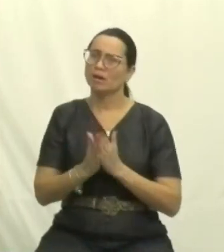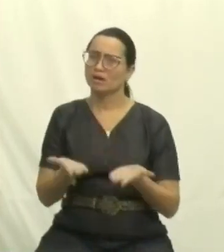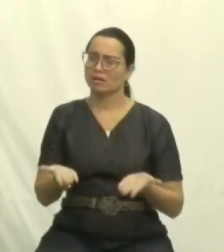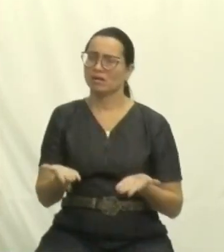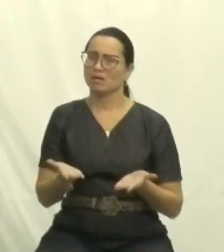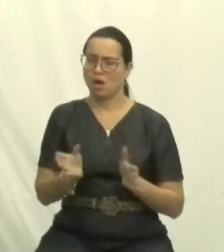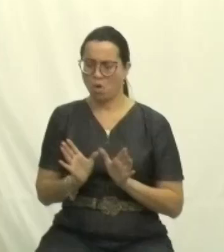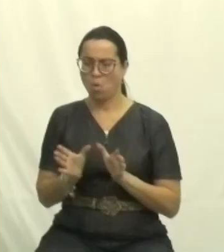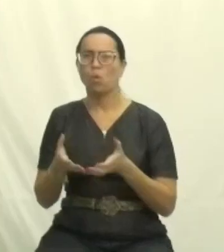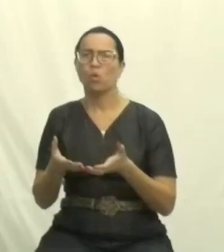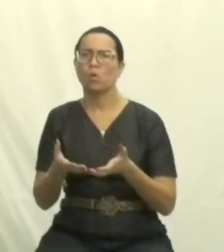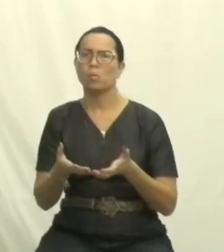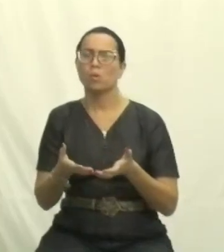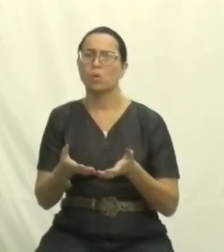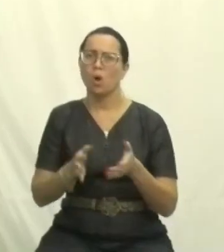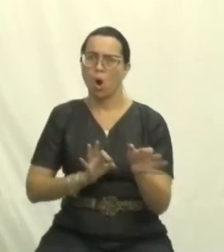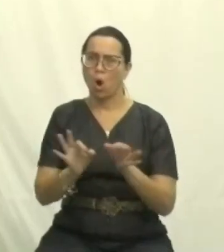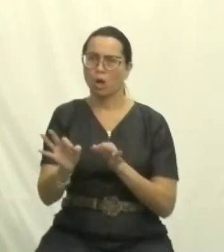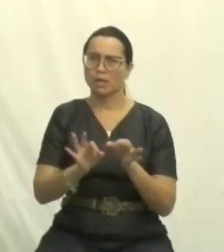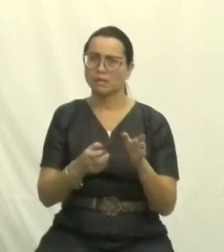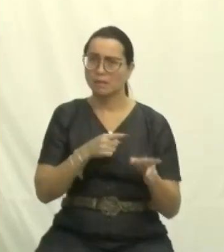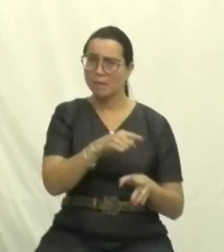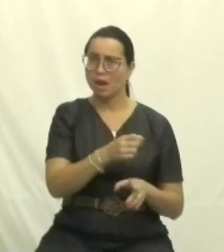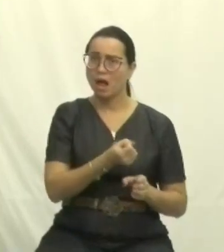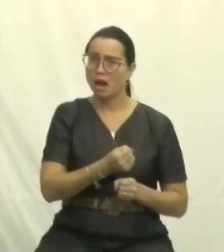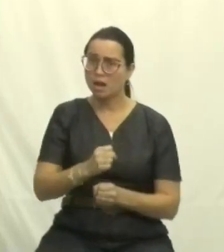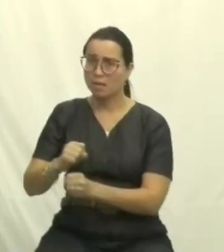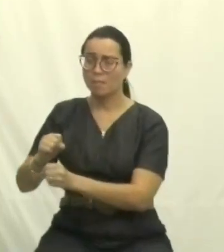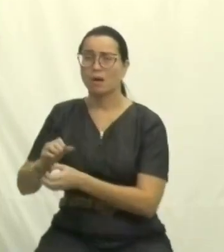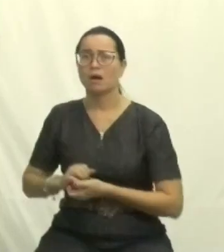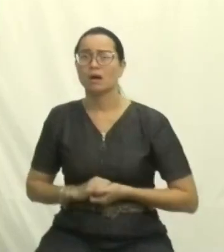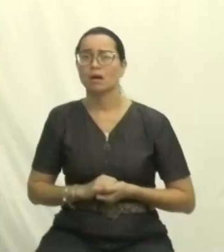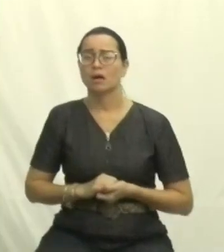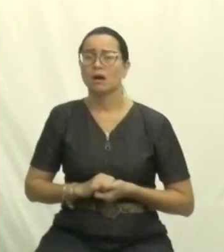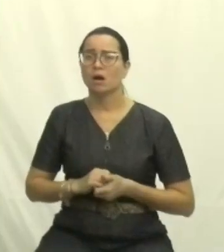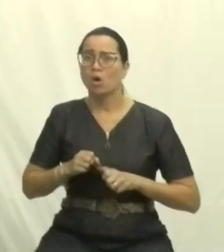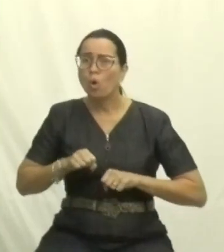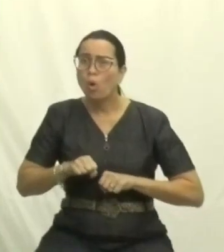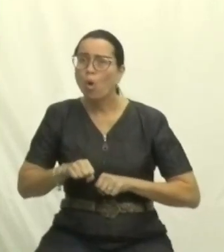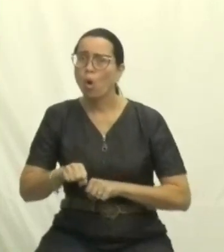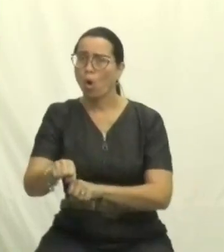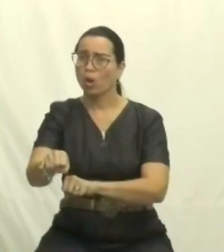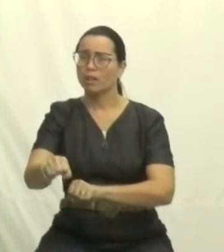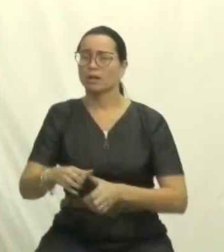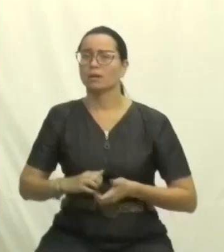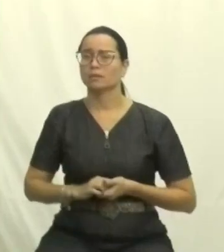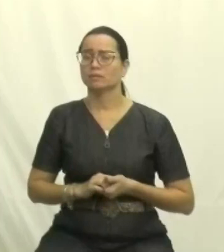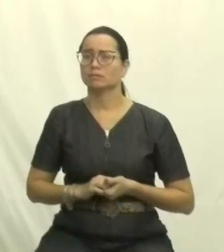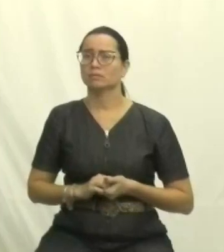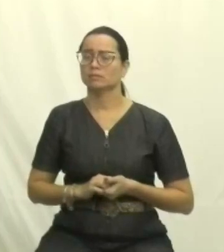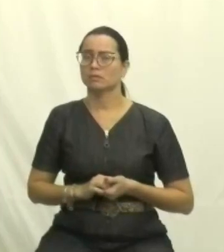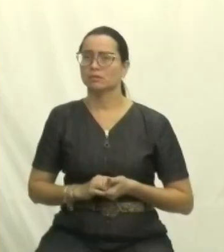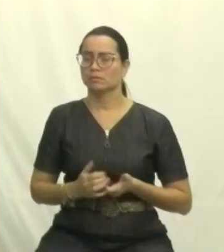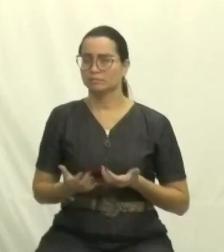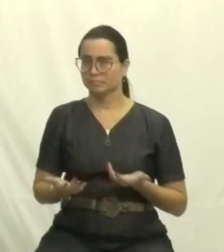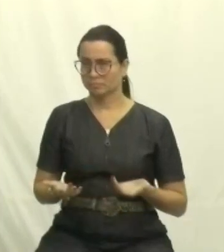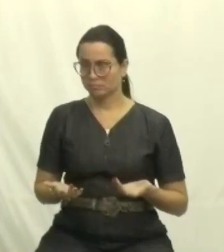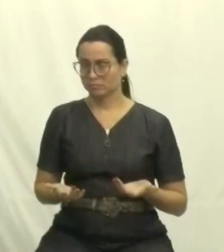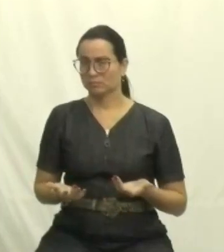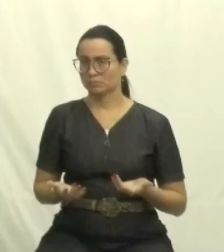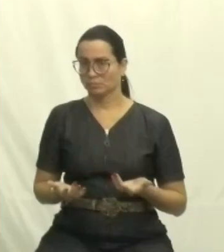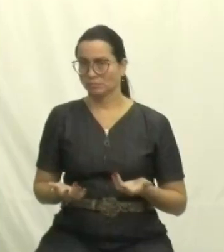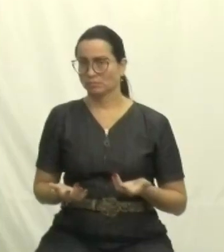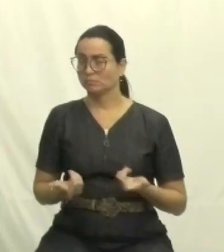por parte da Secretaria de Infraestrutura, né, que providencia, através de uma